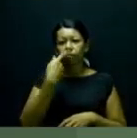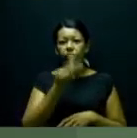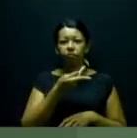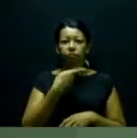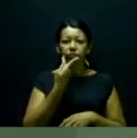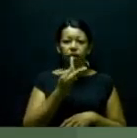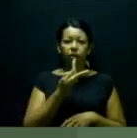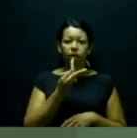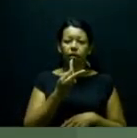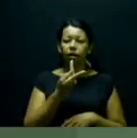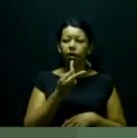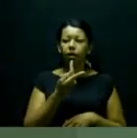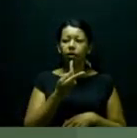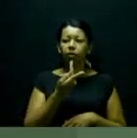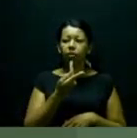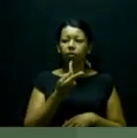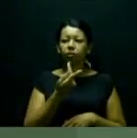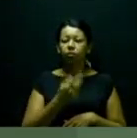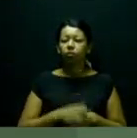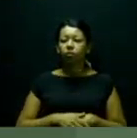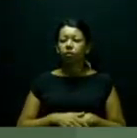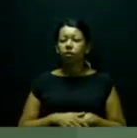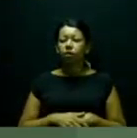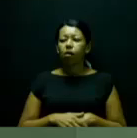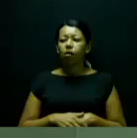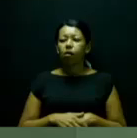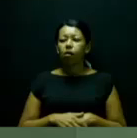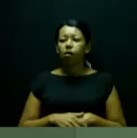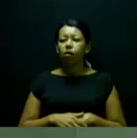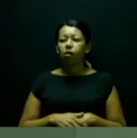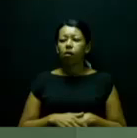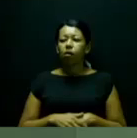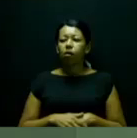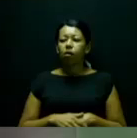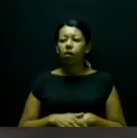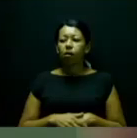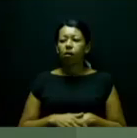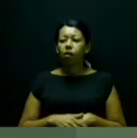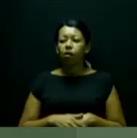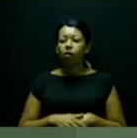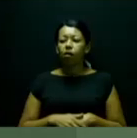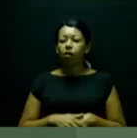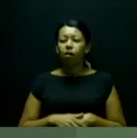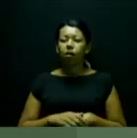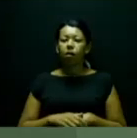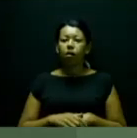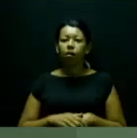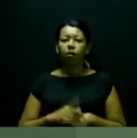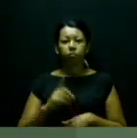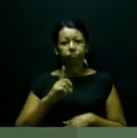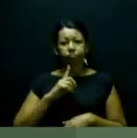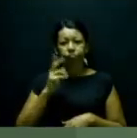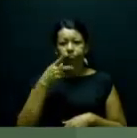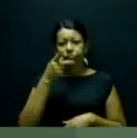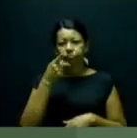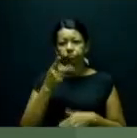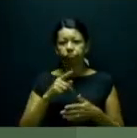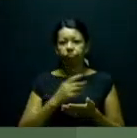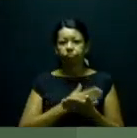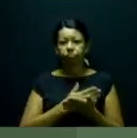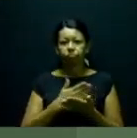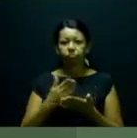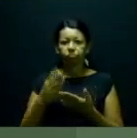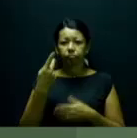fala sobre essa questão. Eu tenho falado que desde o início, e